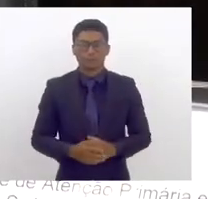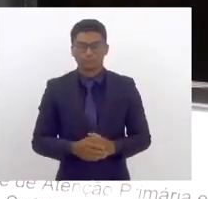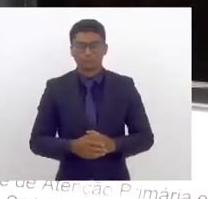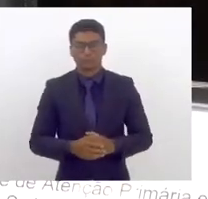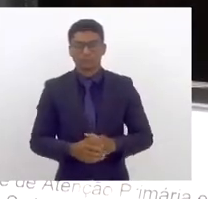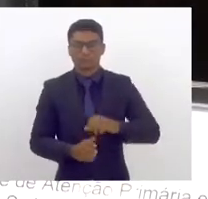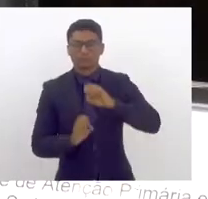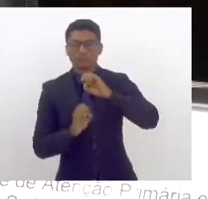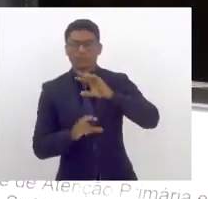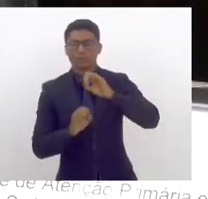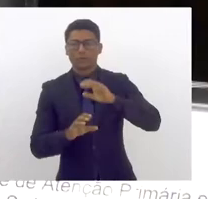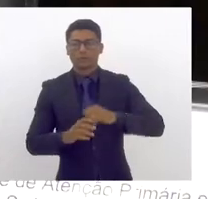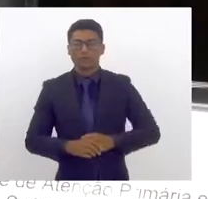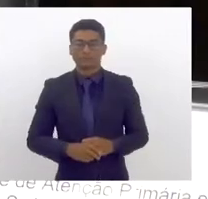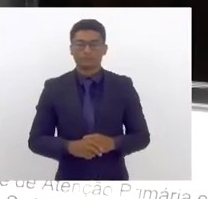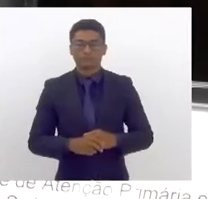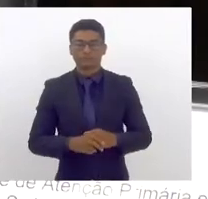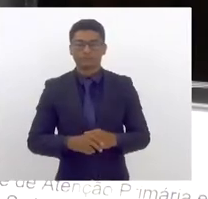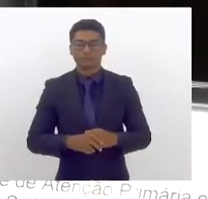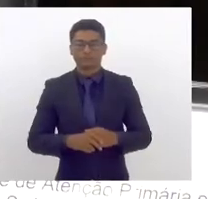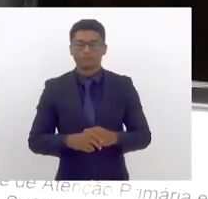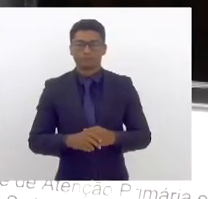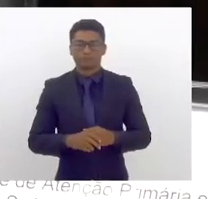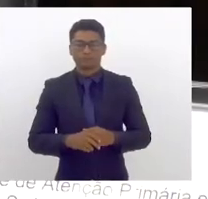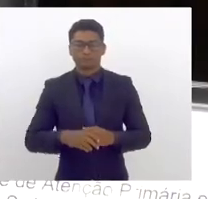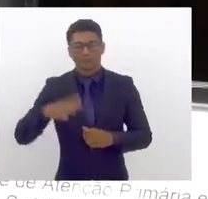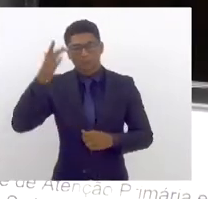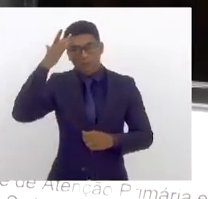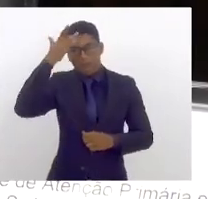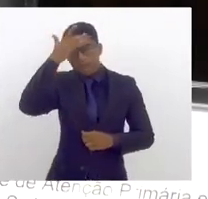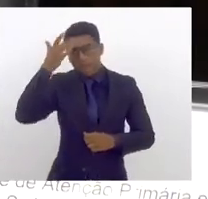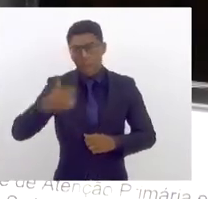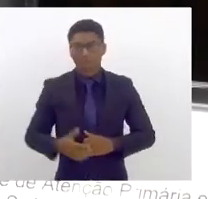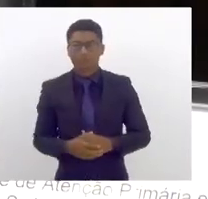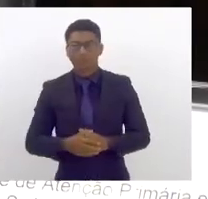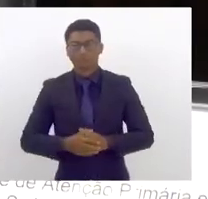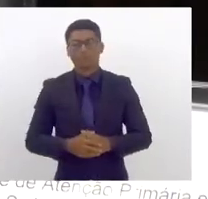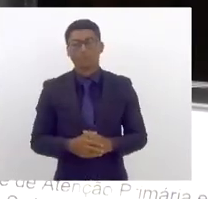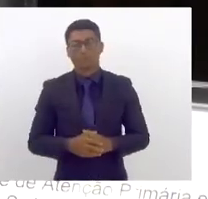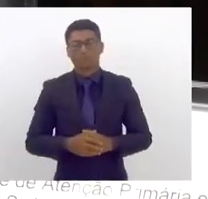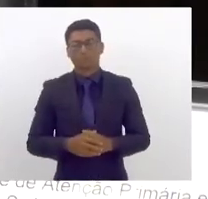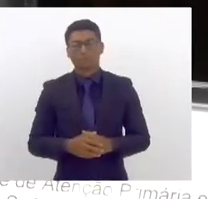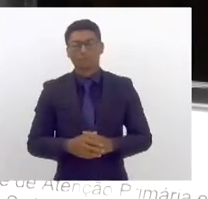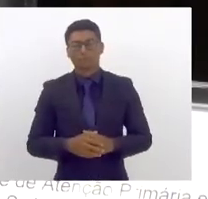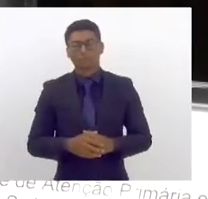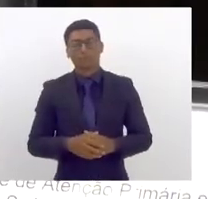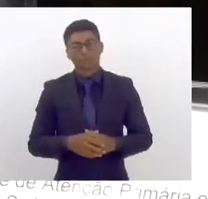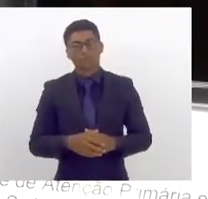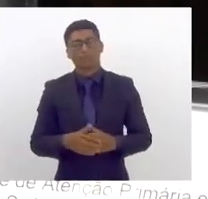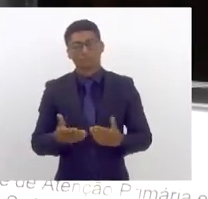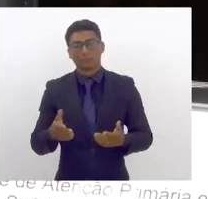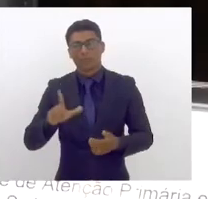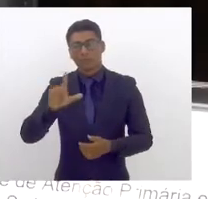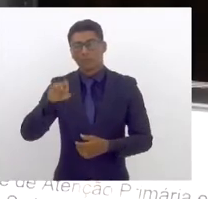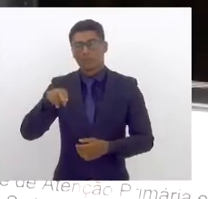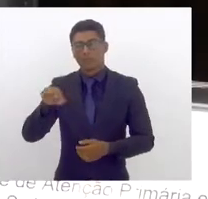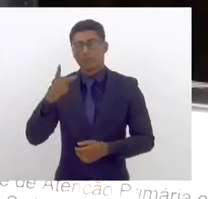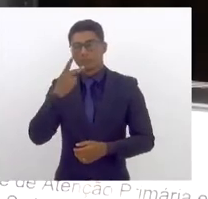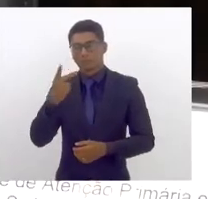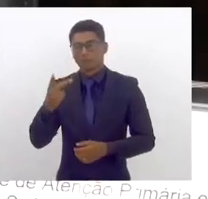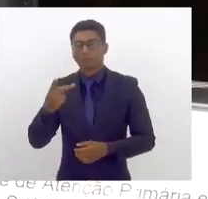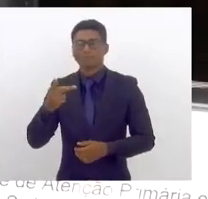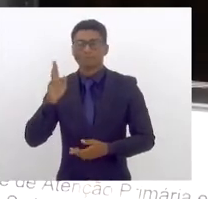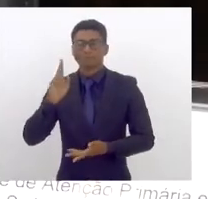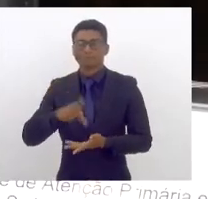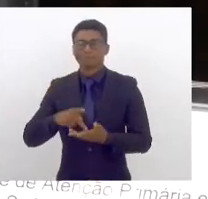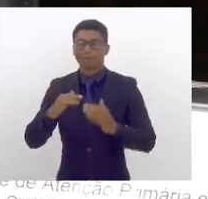educação eu falo saúde falo de saúde mental fala de tudo aqui que a Lene coloca e daquilo que para